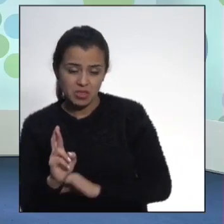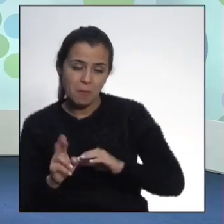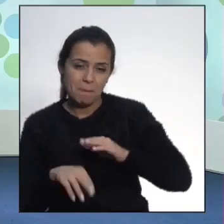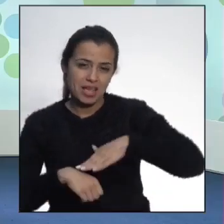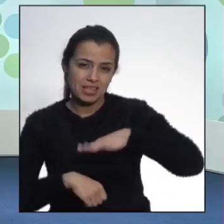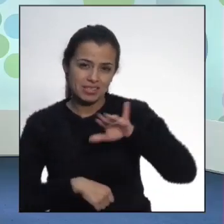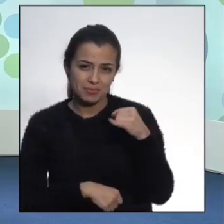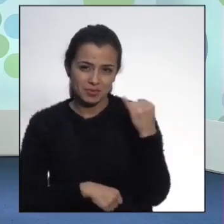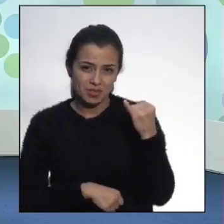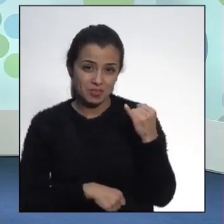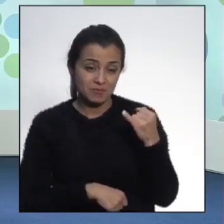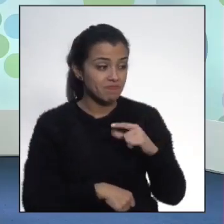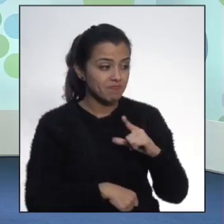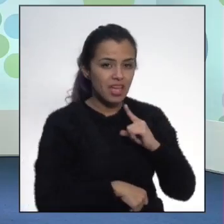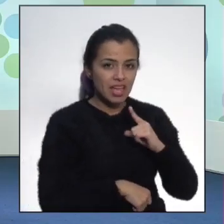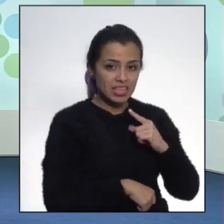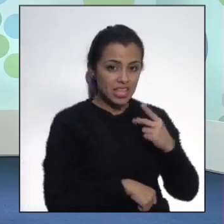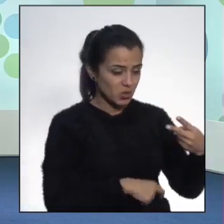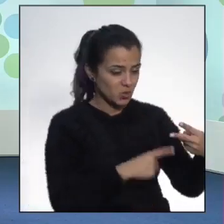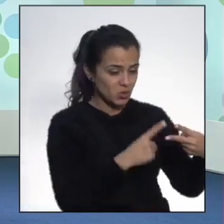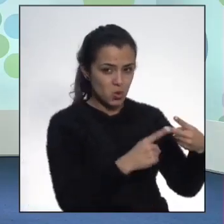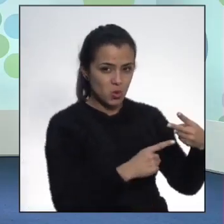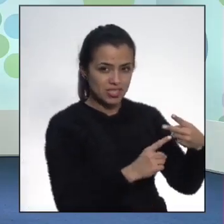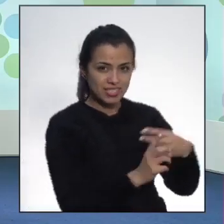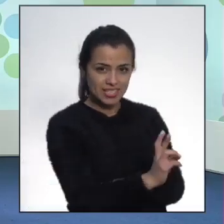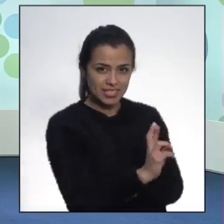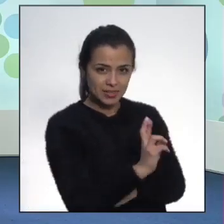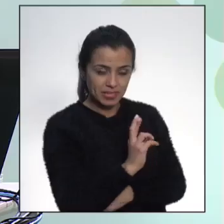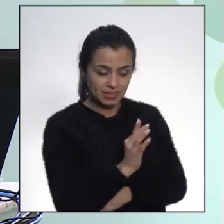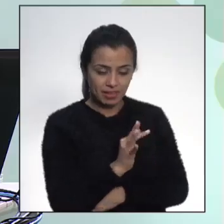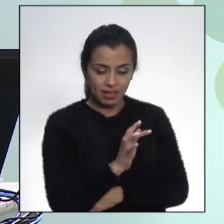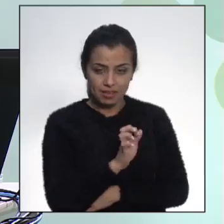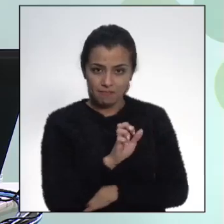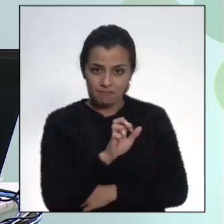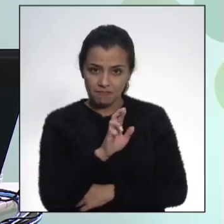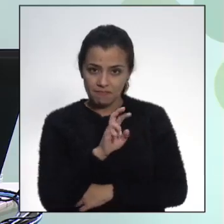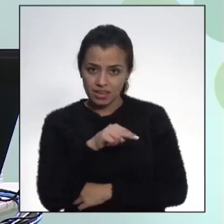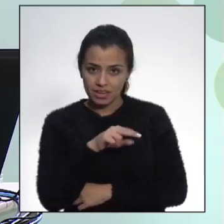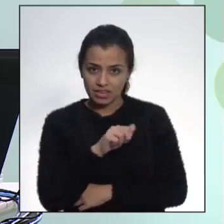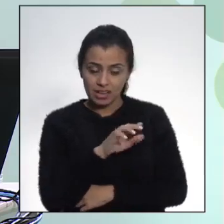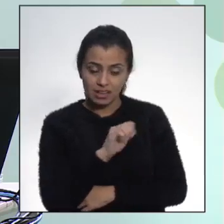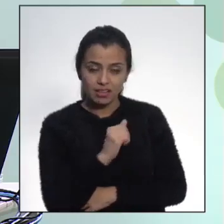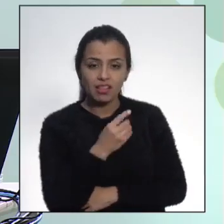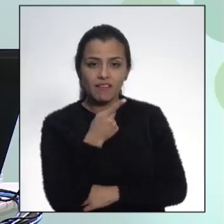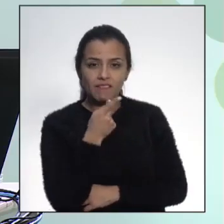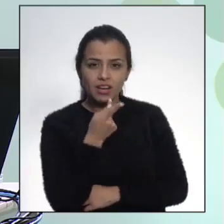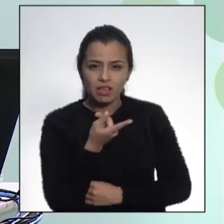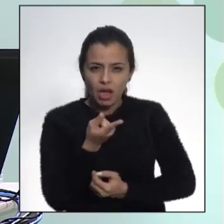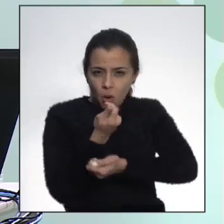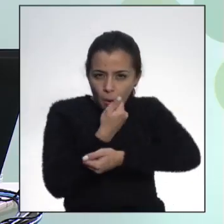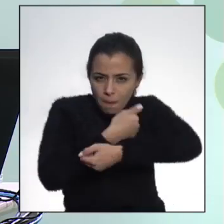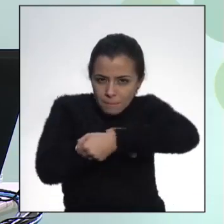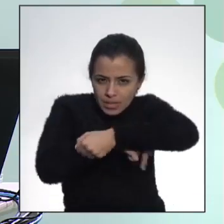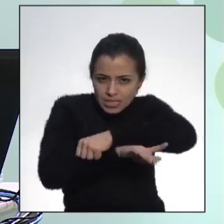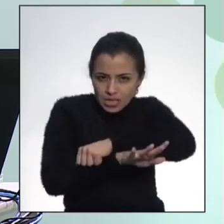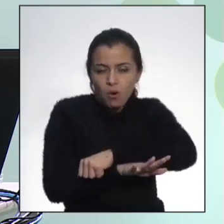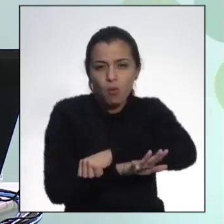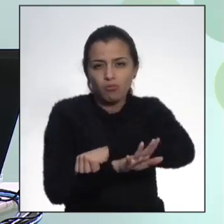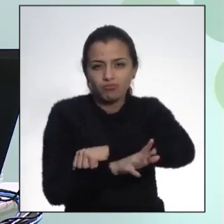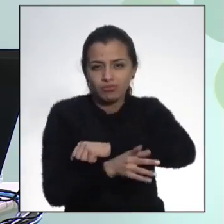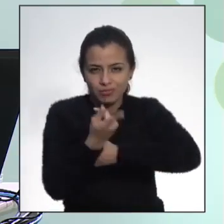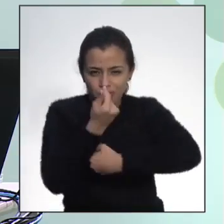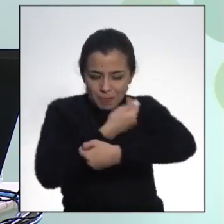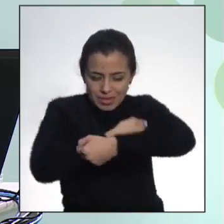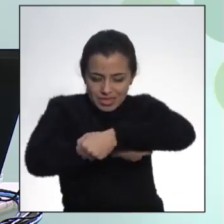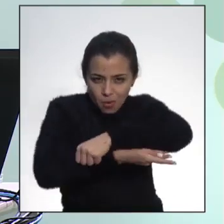que valem a pena serem lidas, né? Sim, Que é a claro. Fernanda, ela fala que a corrupção, ela sobre o dinheiro, né,